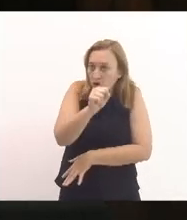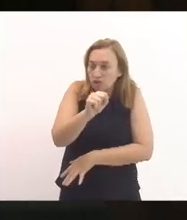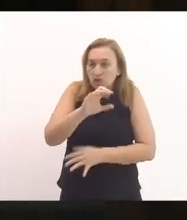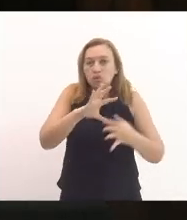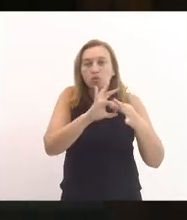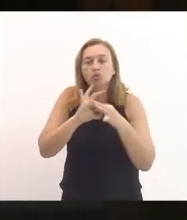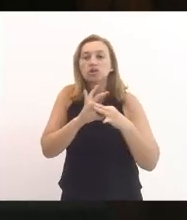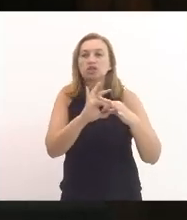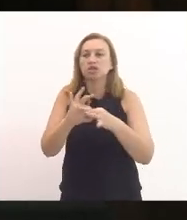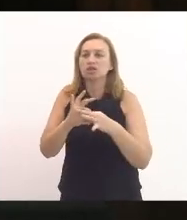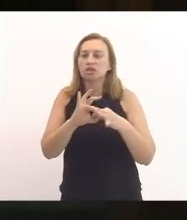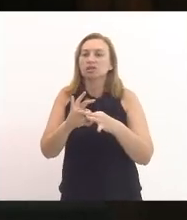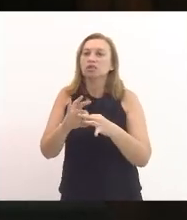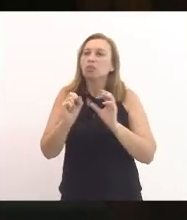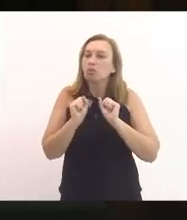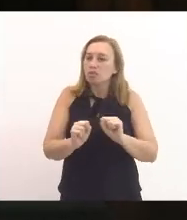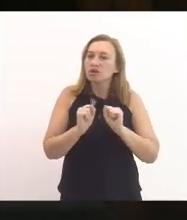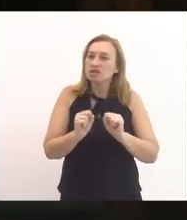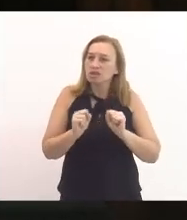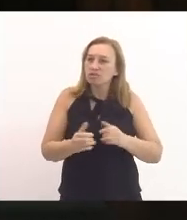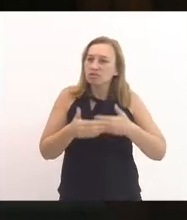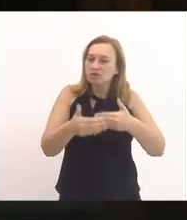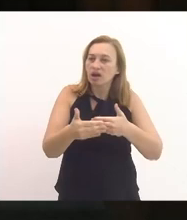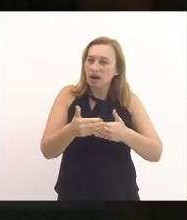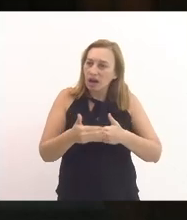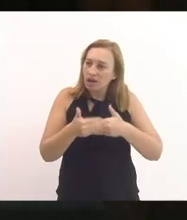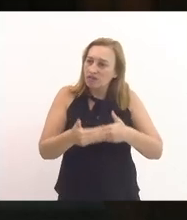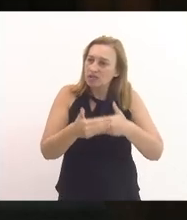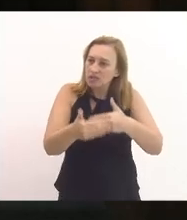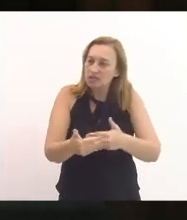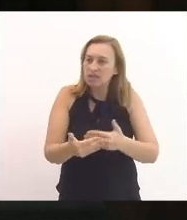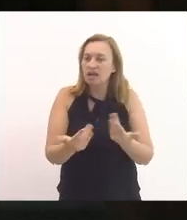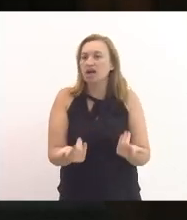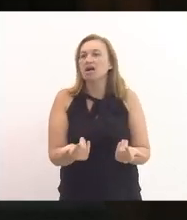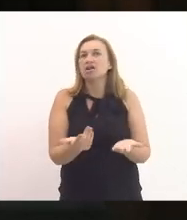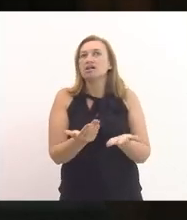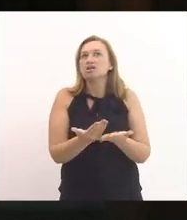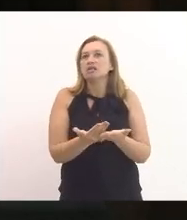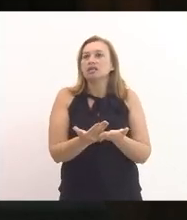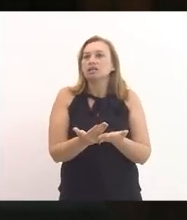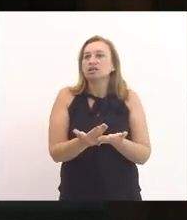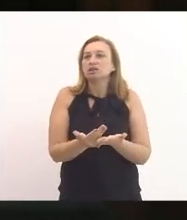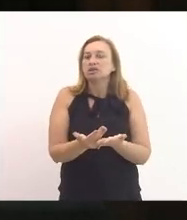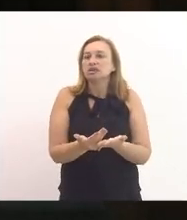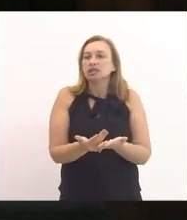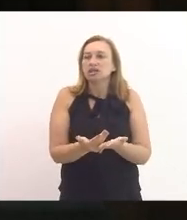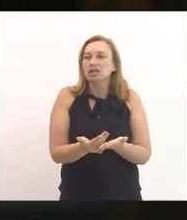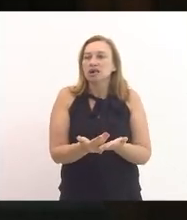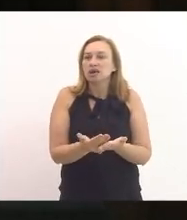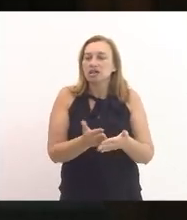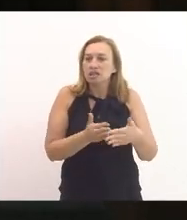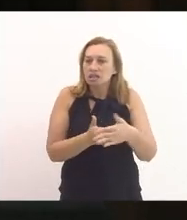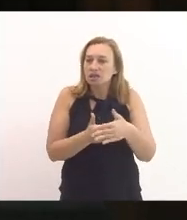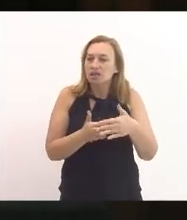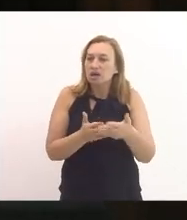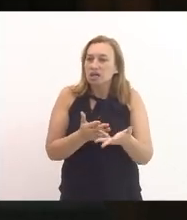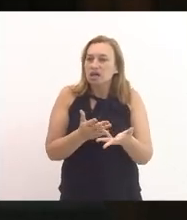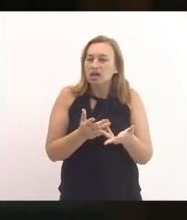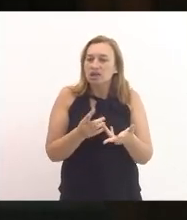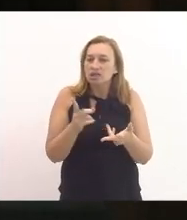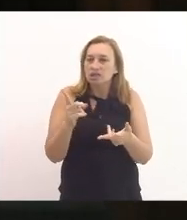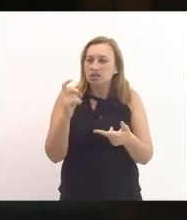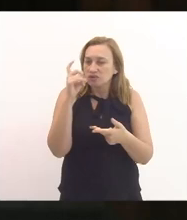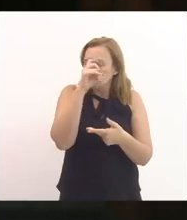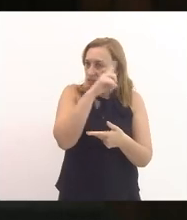unida e que possamos daqui para frente avançar sem esses esses gargalos que infelizmente até hoje